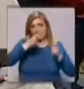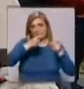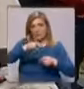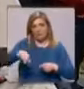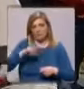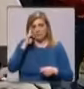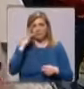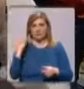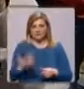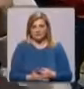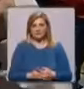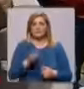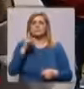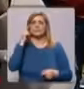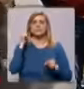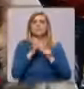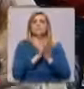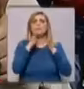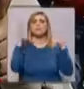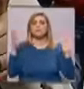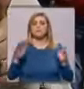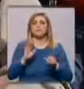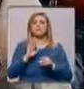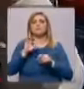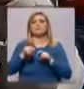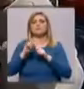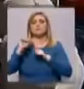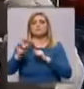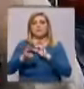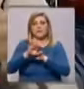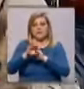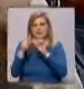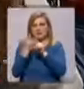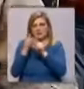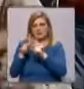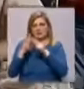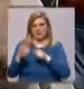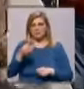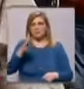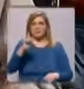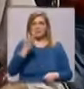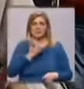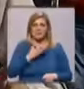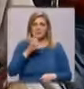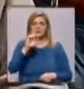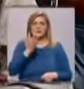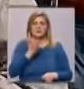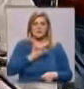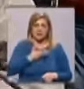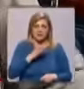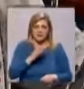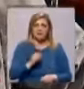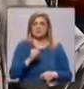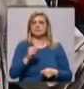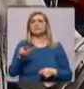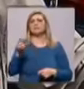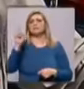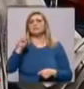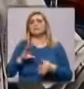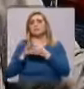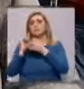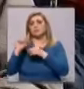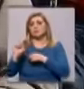derrotar a política de direita. Derrotar os responsáveis pela política de direita, PSD, CDS, que de braço dado com o Partido Socialista, têm feito da